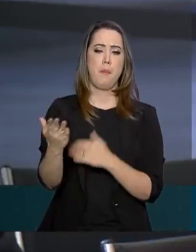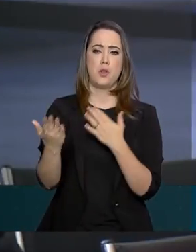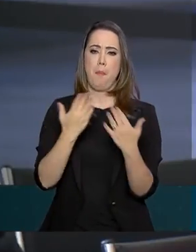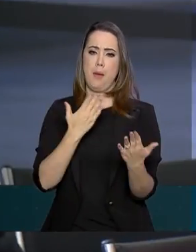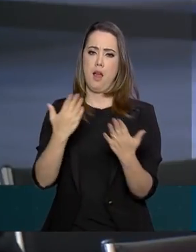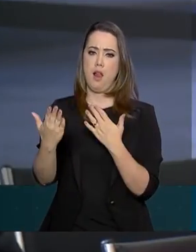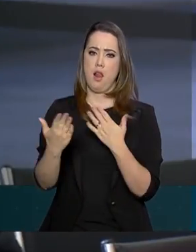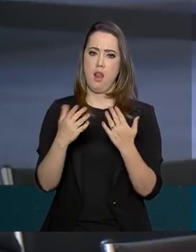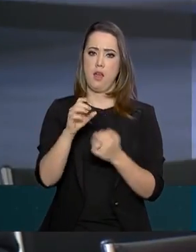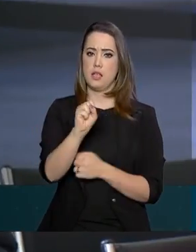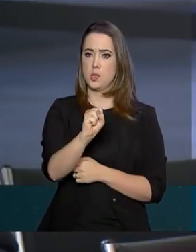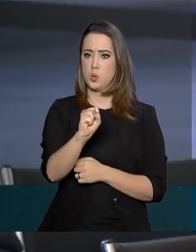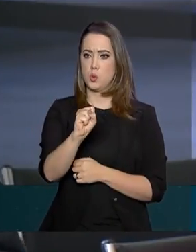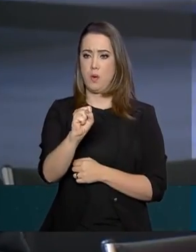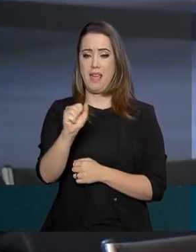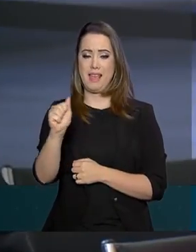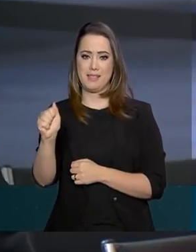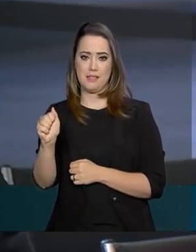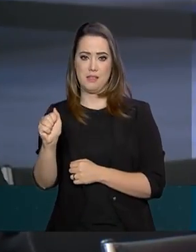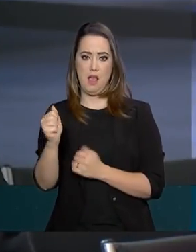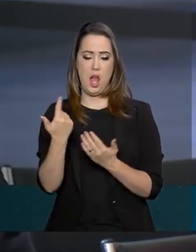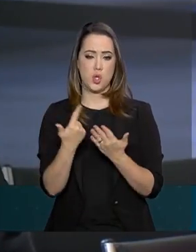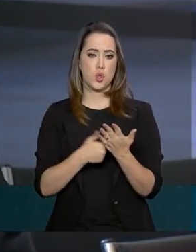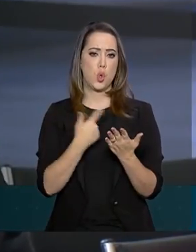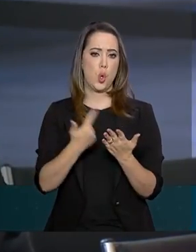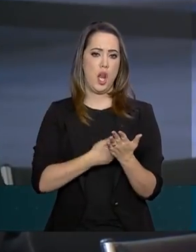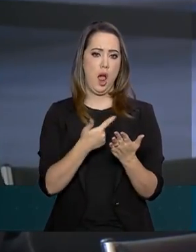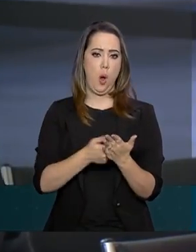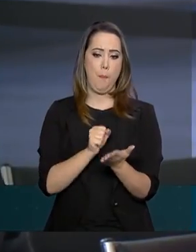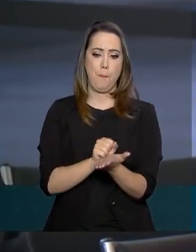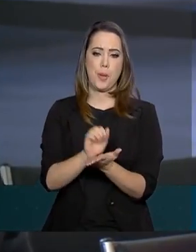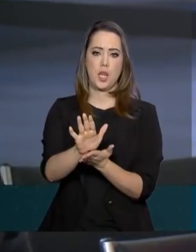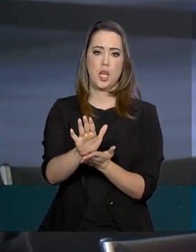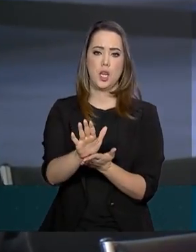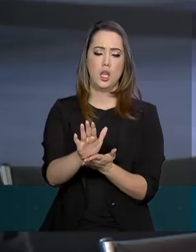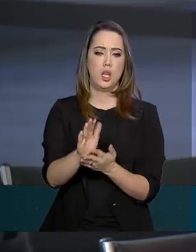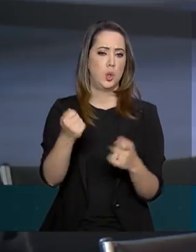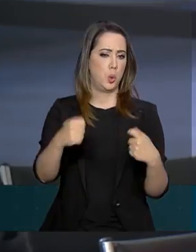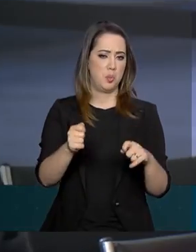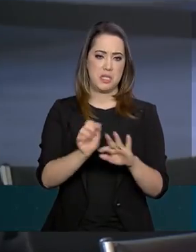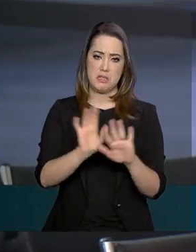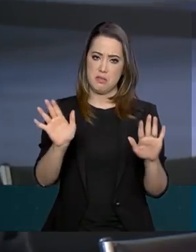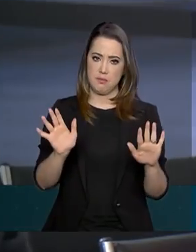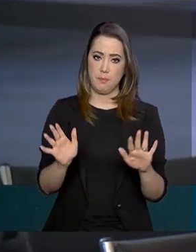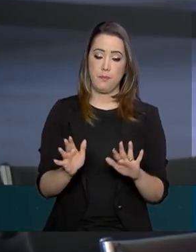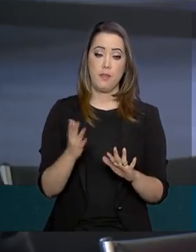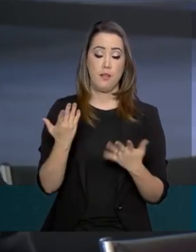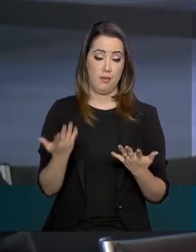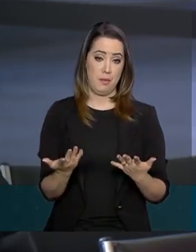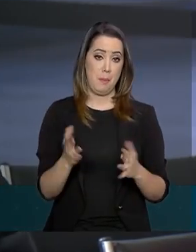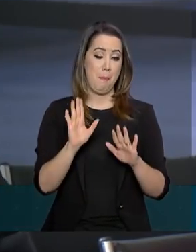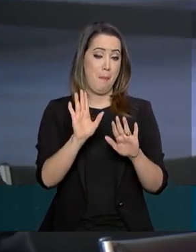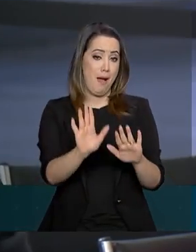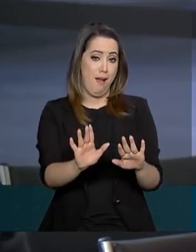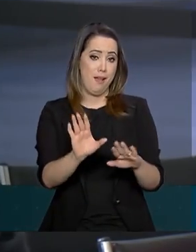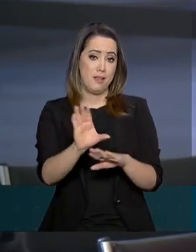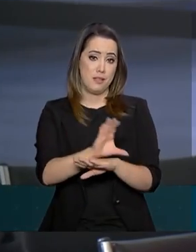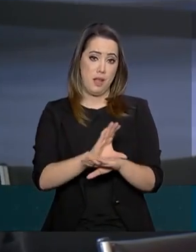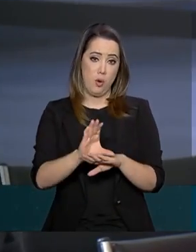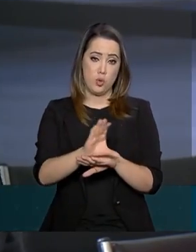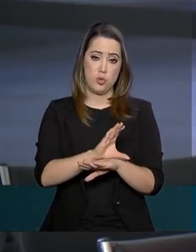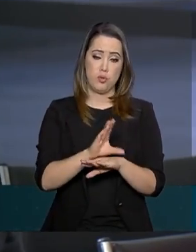ace anos jornais de grande circulação a constituição fala em